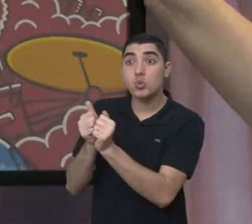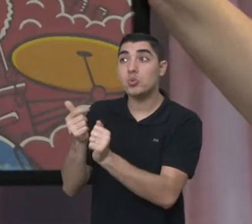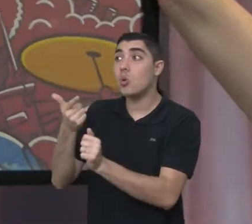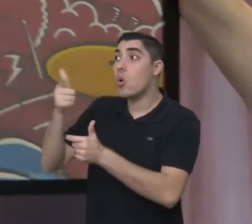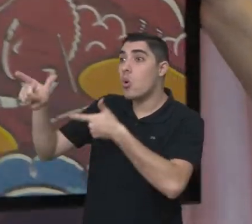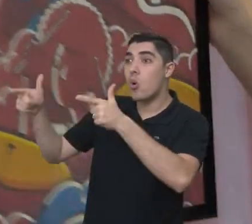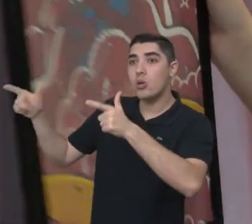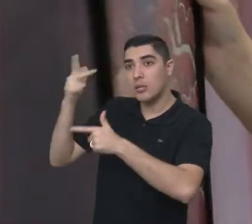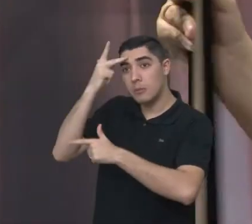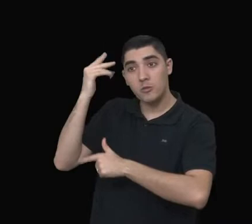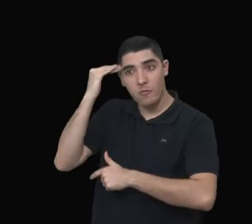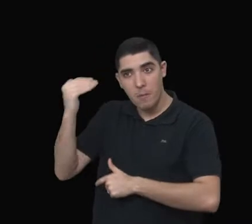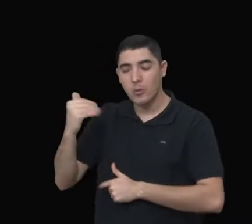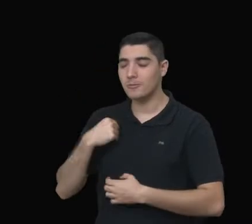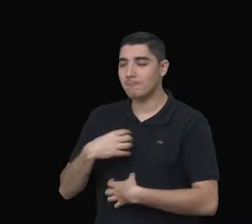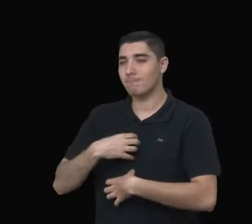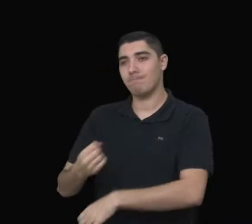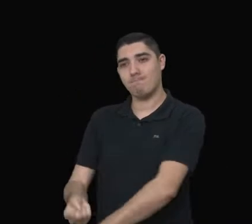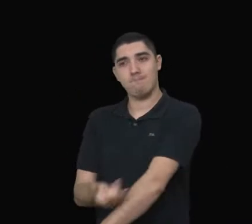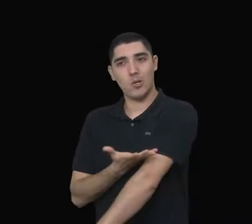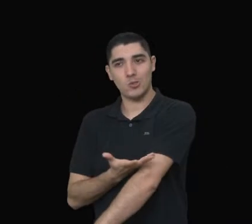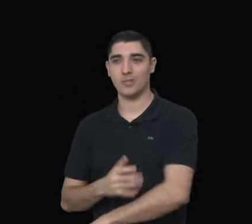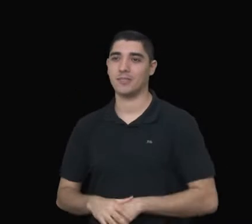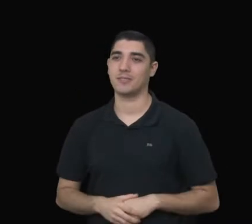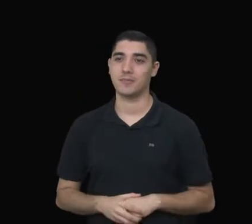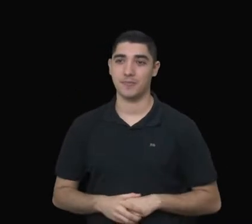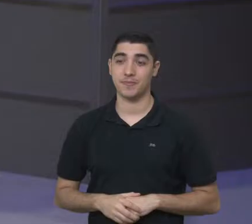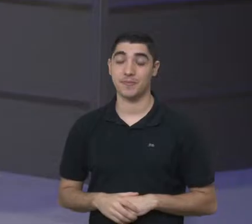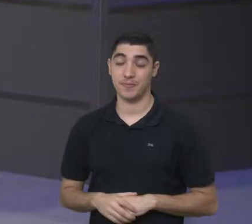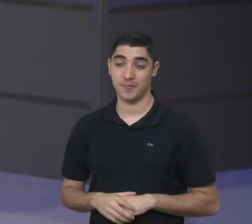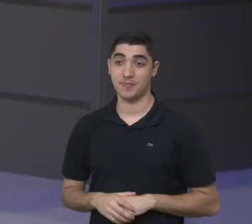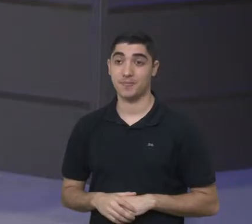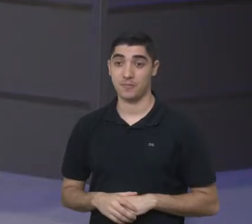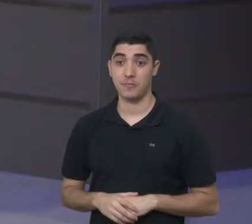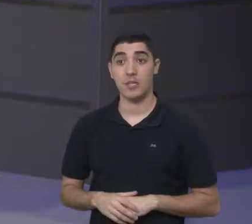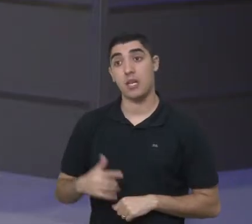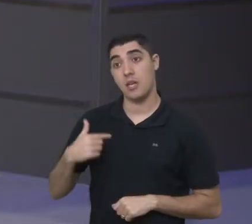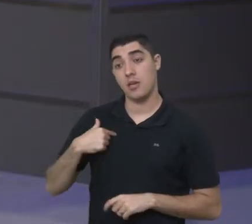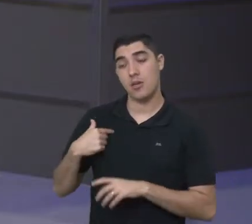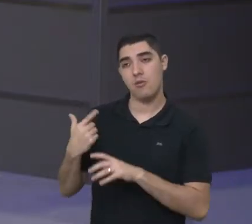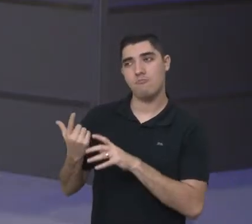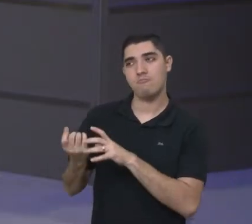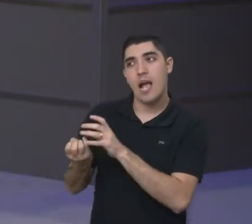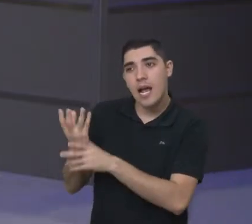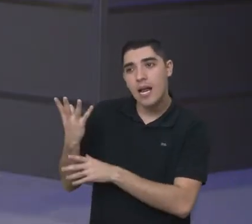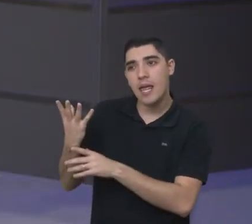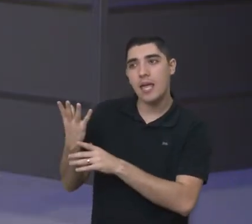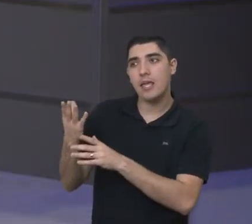artistas também. Sim. Foi emocionante. Mas para isso... eu criei